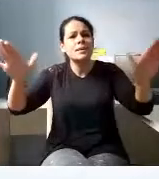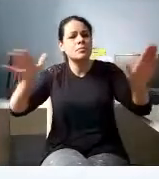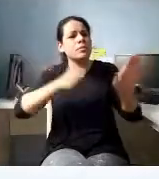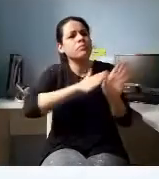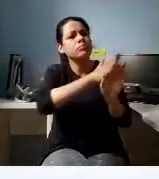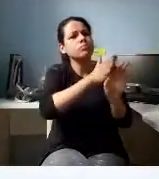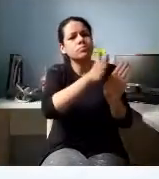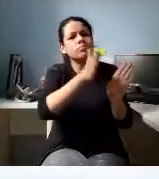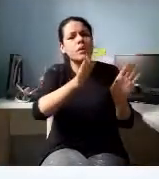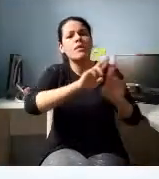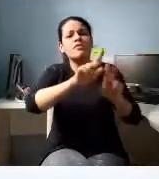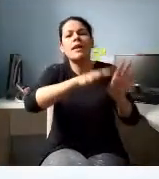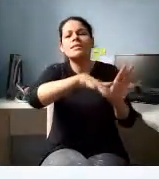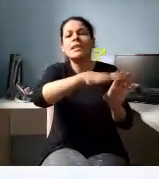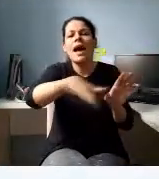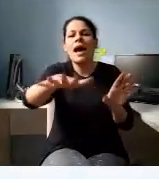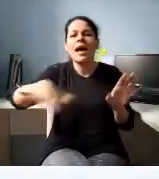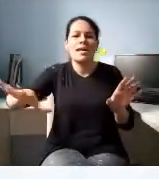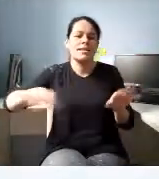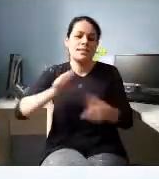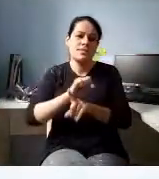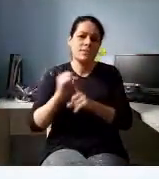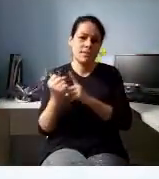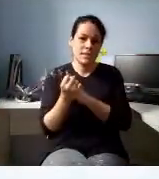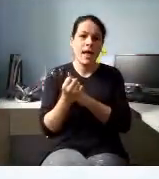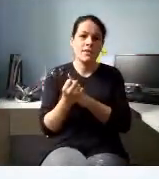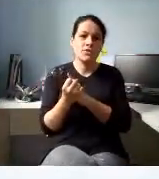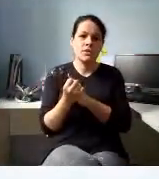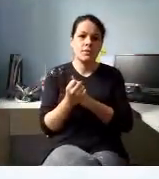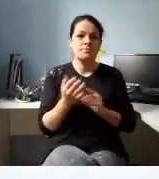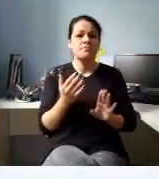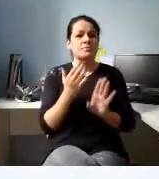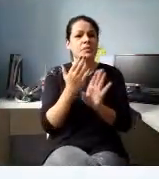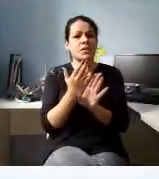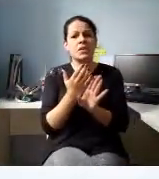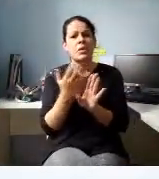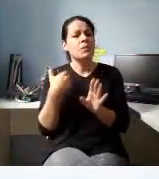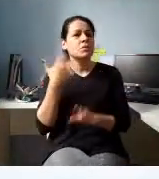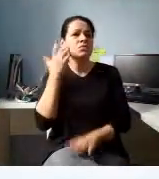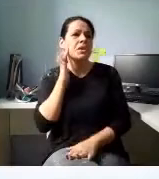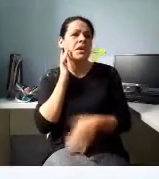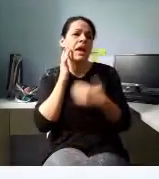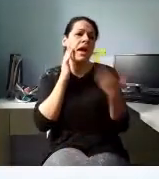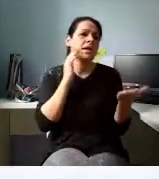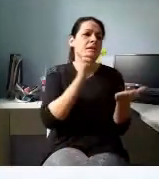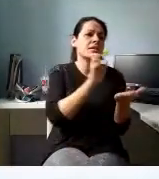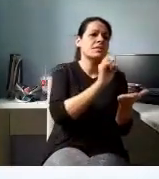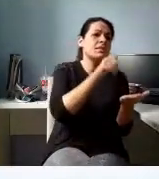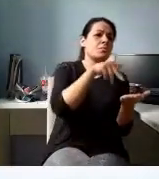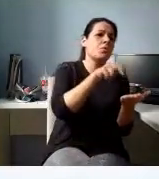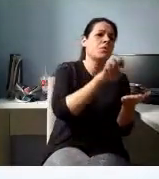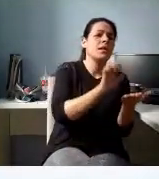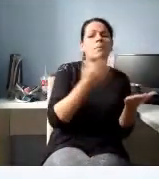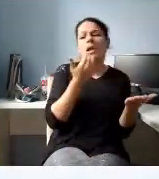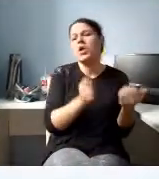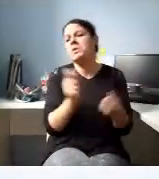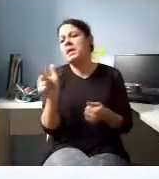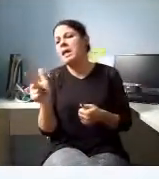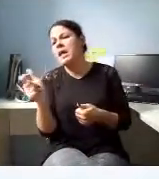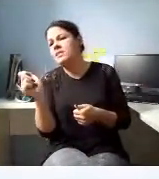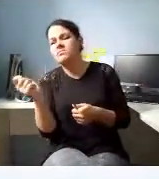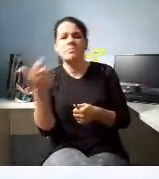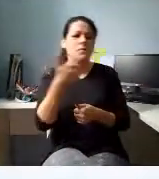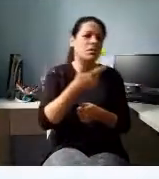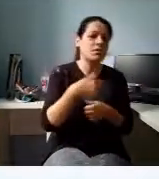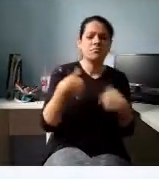setores. Então, eu não apostaria que um seria melhor que o outro para Sim, os trabalhadores ou não. Eu entendi. acho que a gente